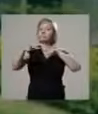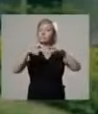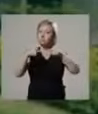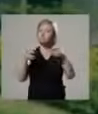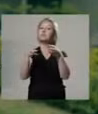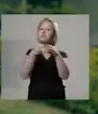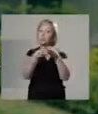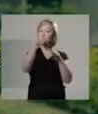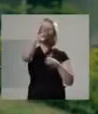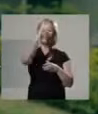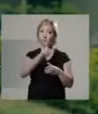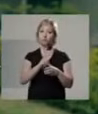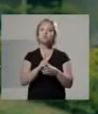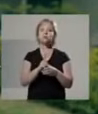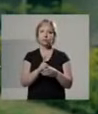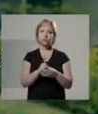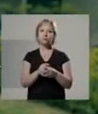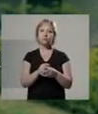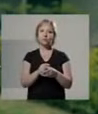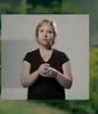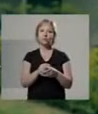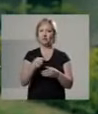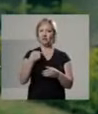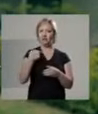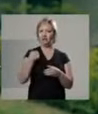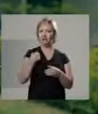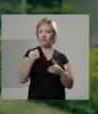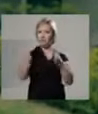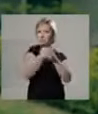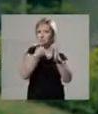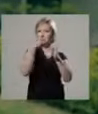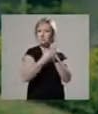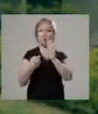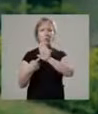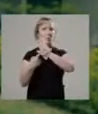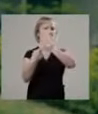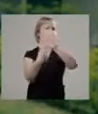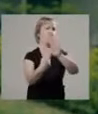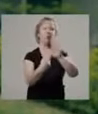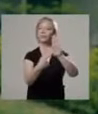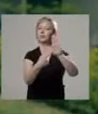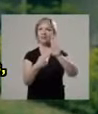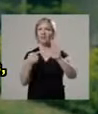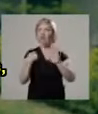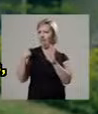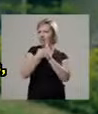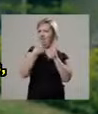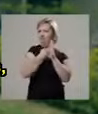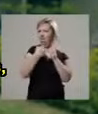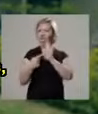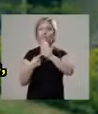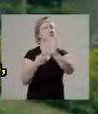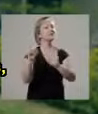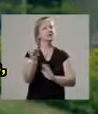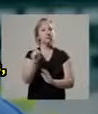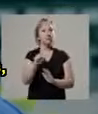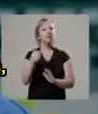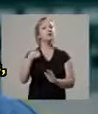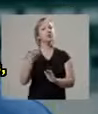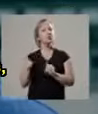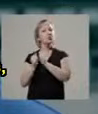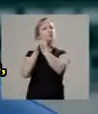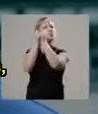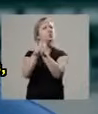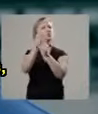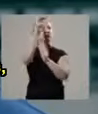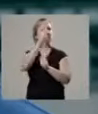O meu trabalho com os deficientes não é reivindicando por eles, nem lutando por eles,